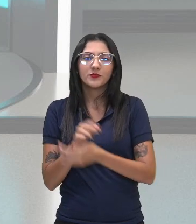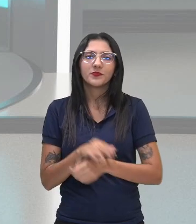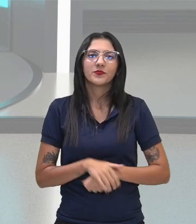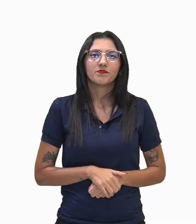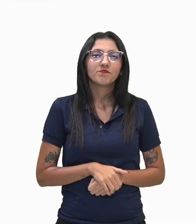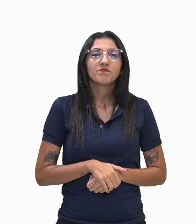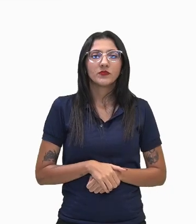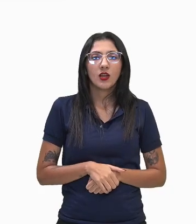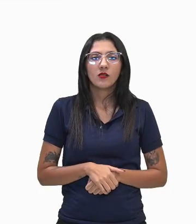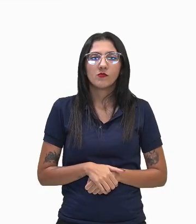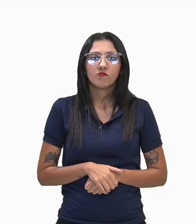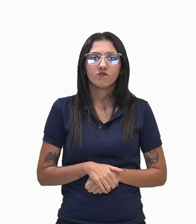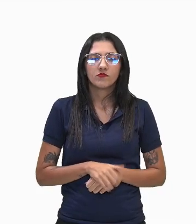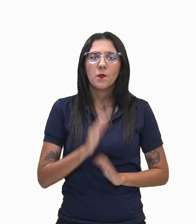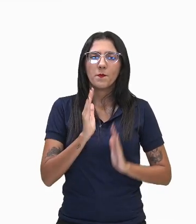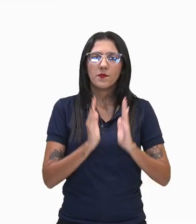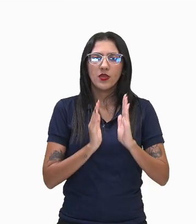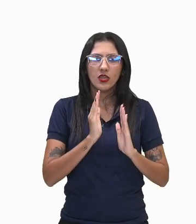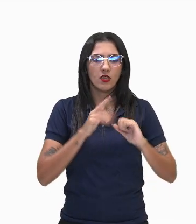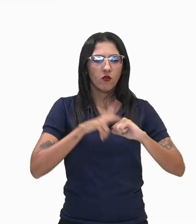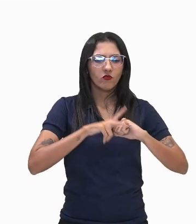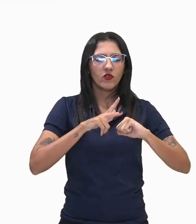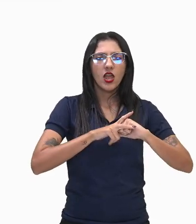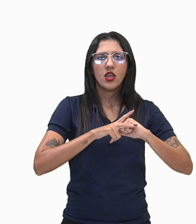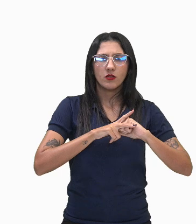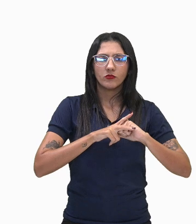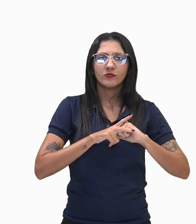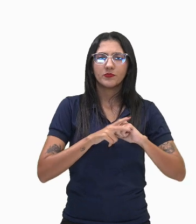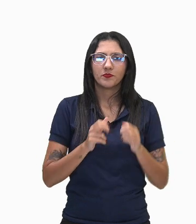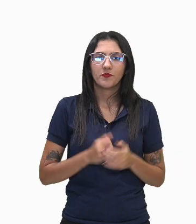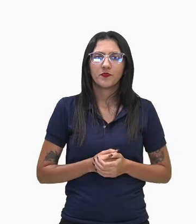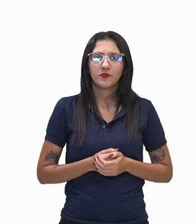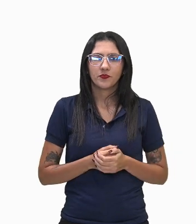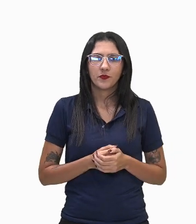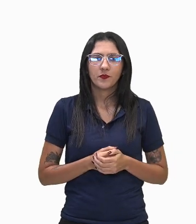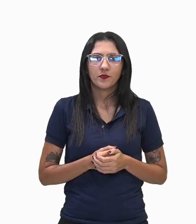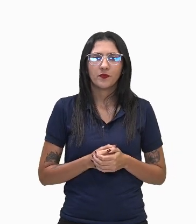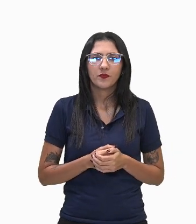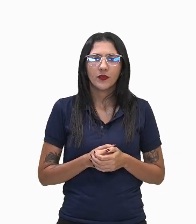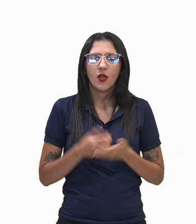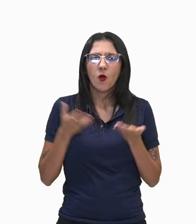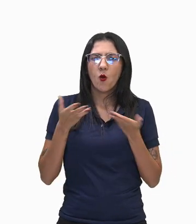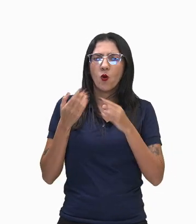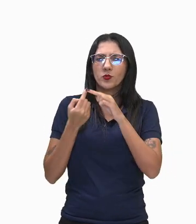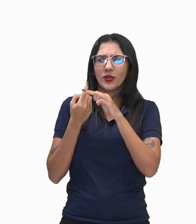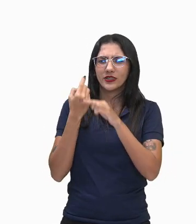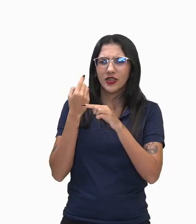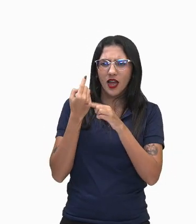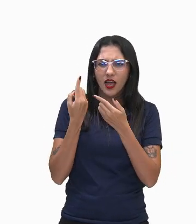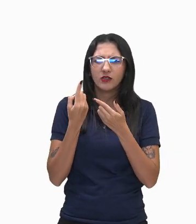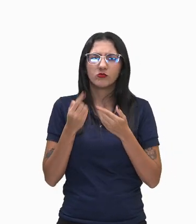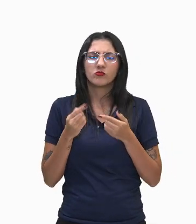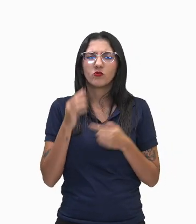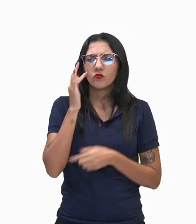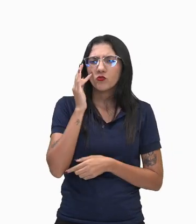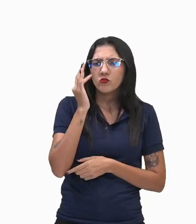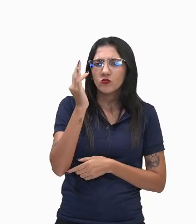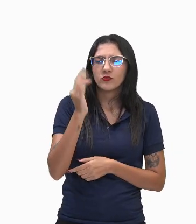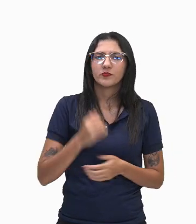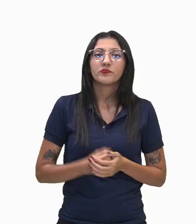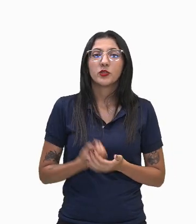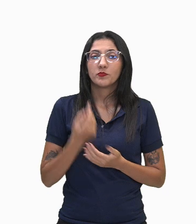tempos verbais, nós temos os tempos verbais aí, presente, pretérito e futuro. Então, os